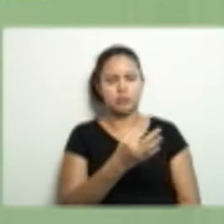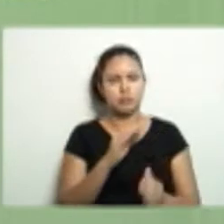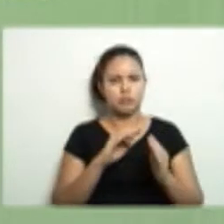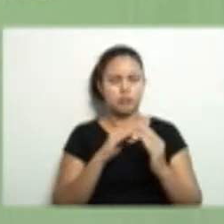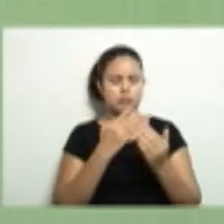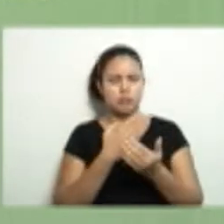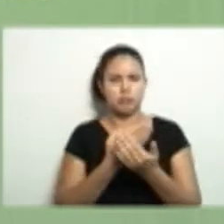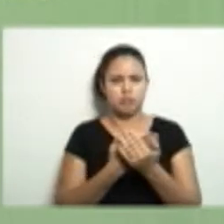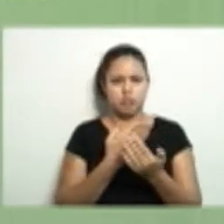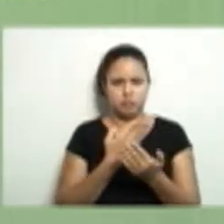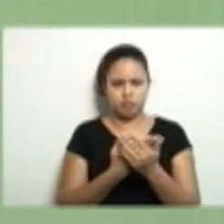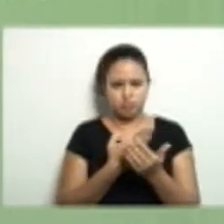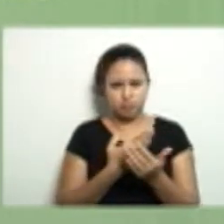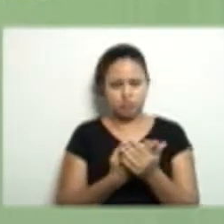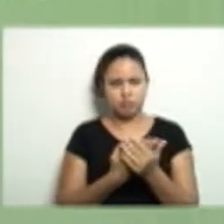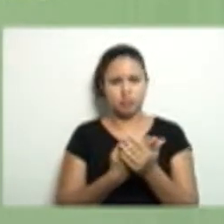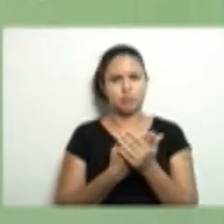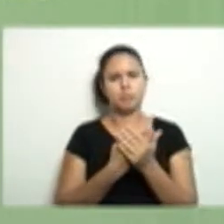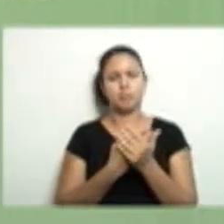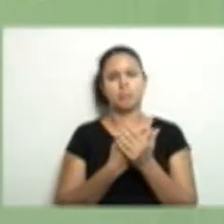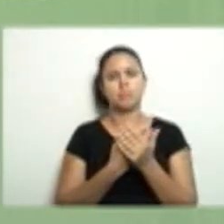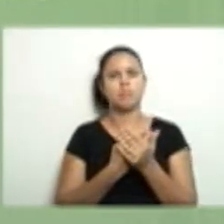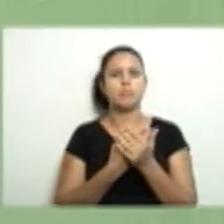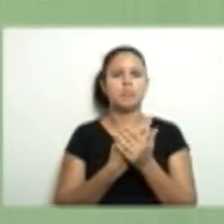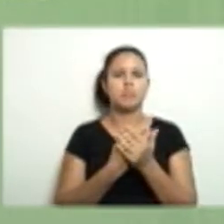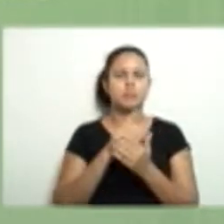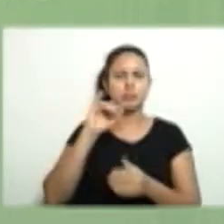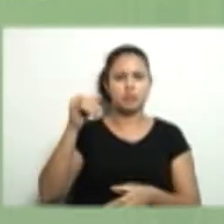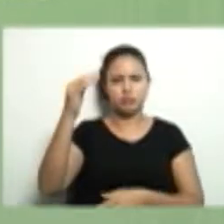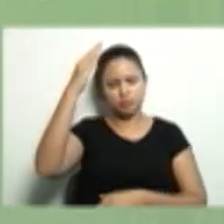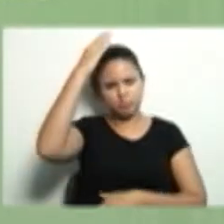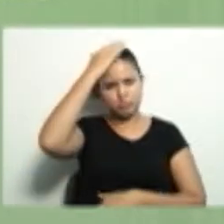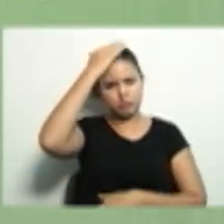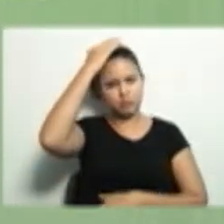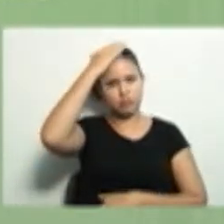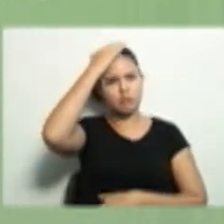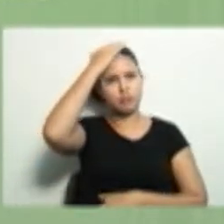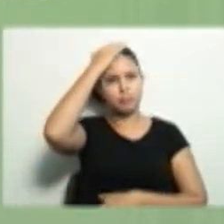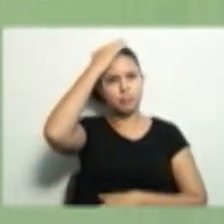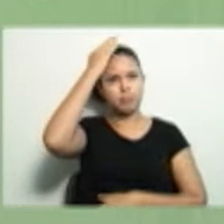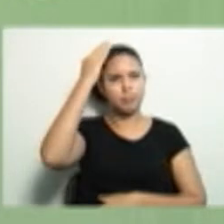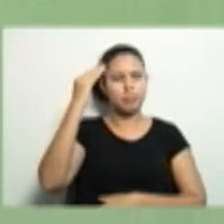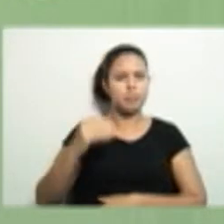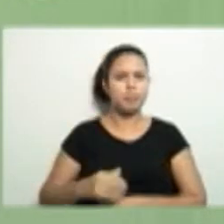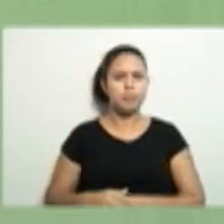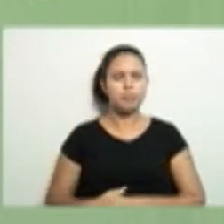Escola Coronel Jorge Teixeira, de Ji-Paraná,